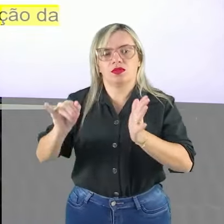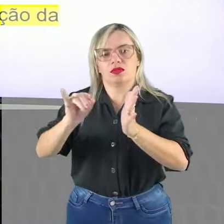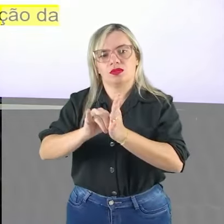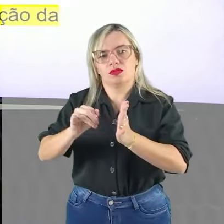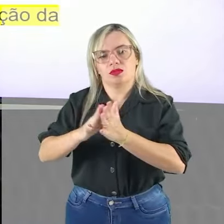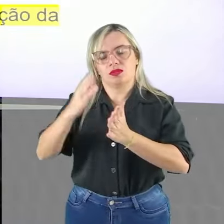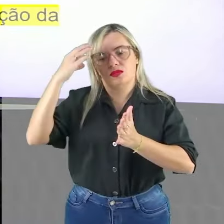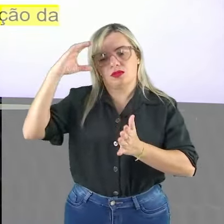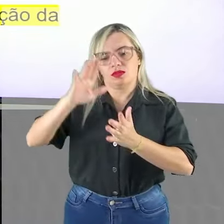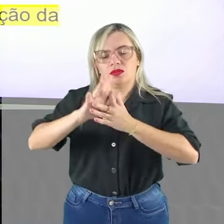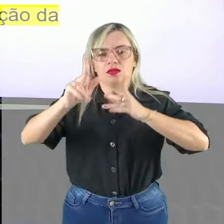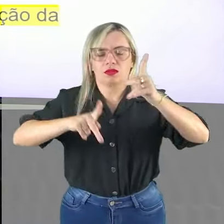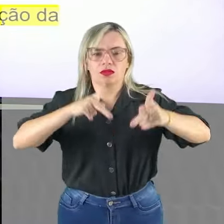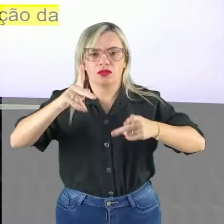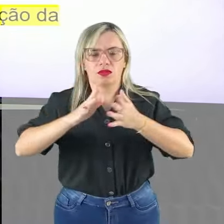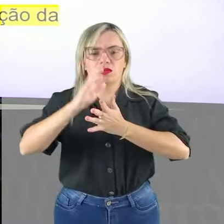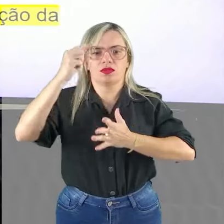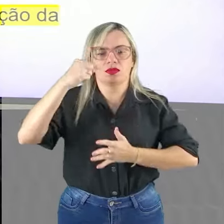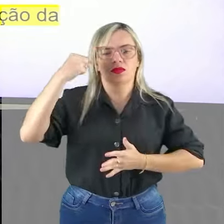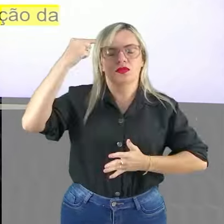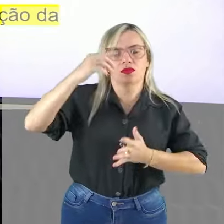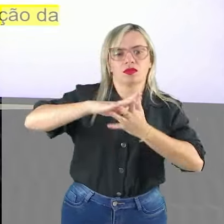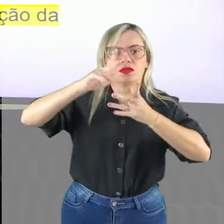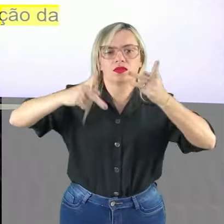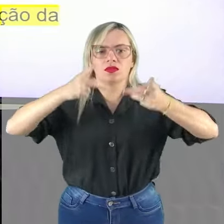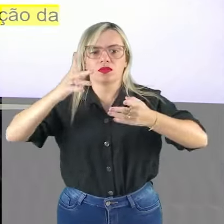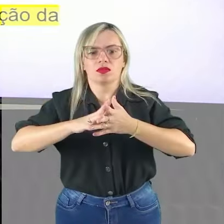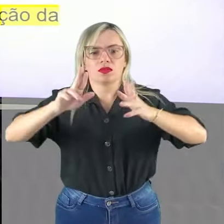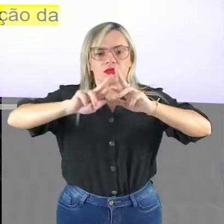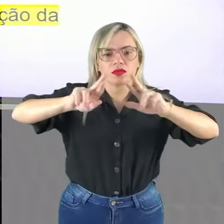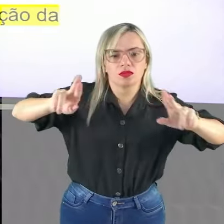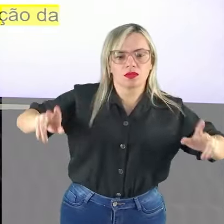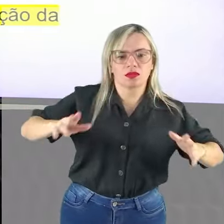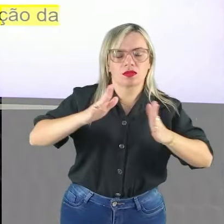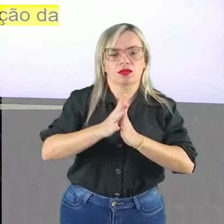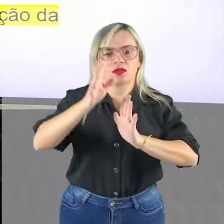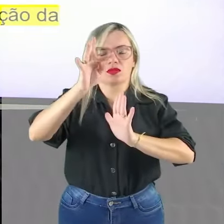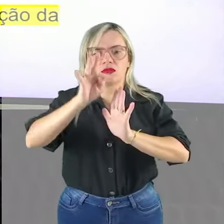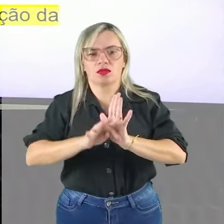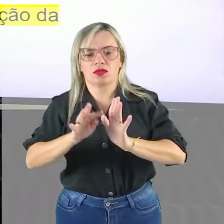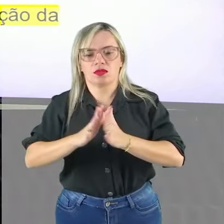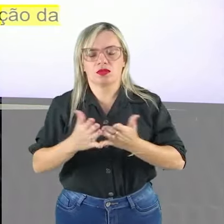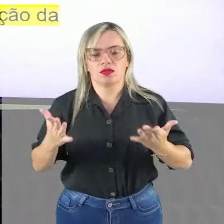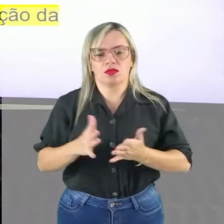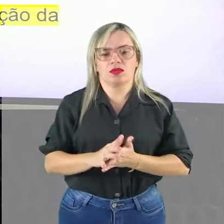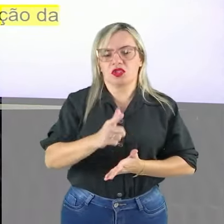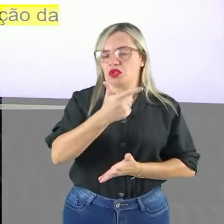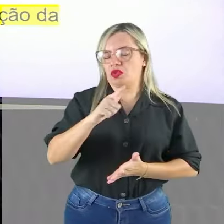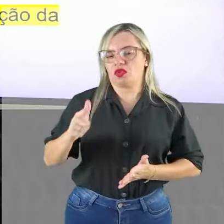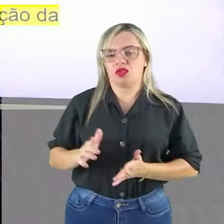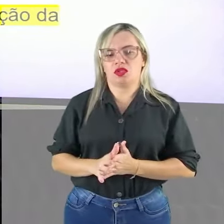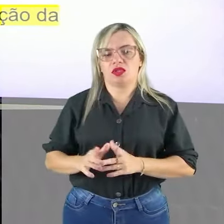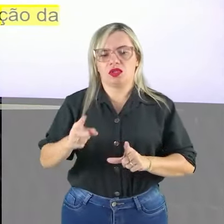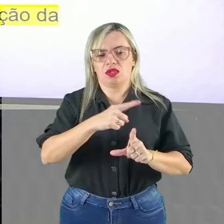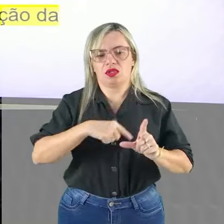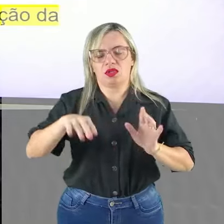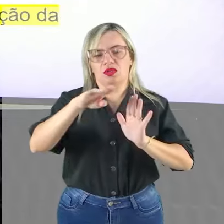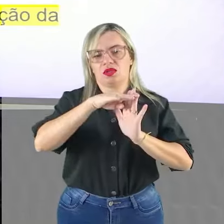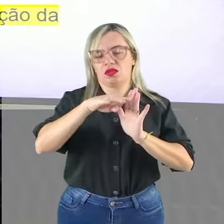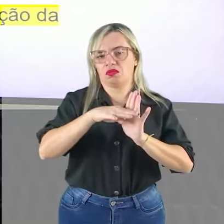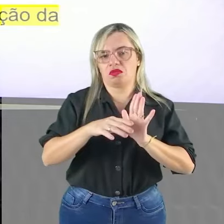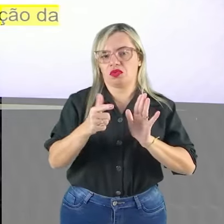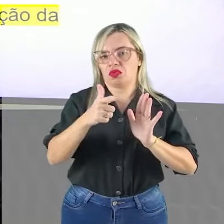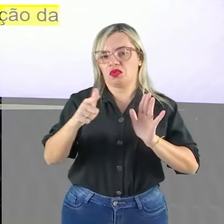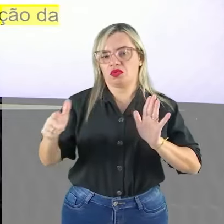do povo ou seja do Povo da Espanha então ele fala diversas vezes isso no texto né ele não tem as outras opções aqui como a gente já